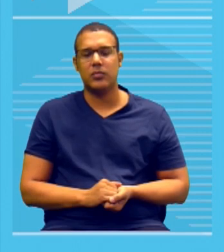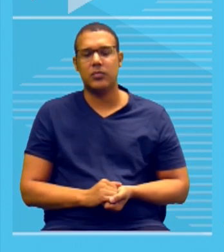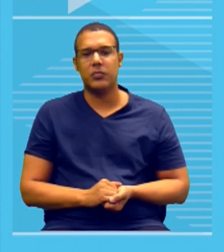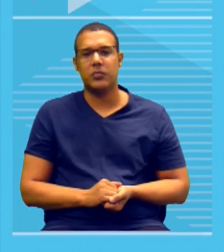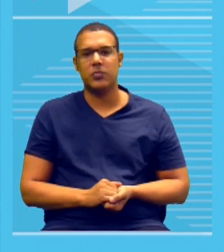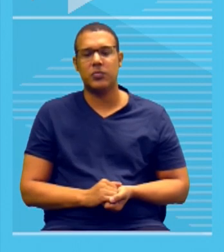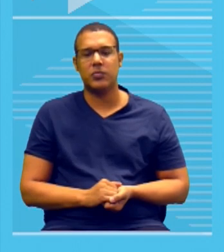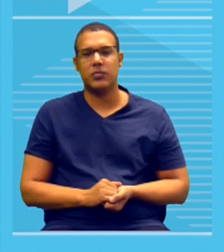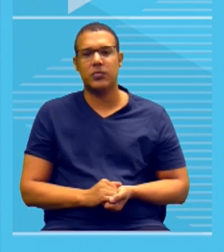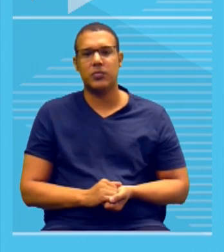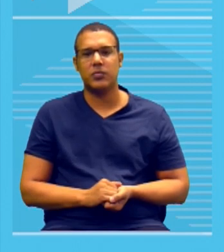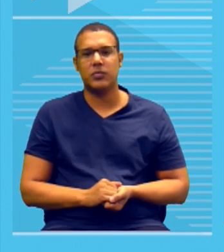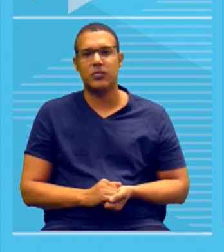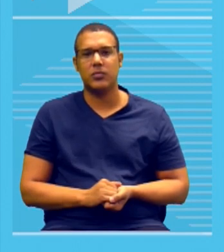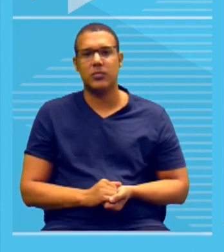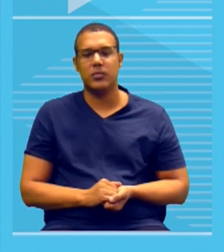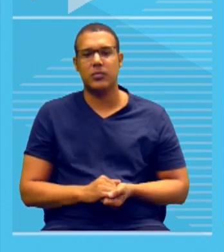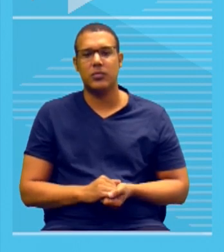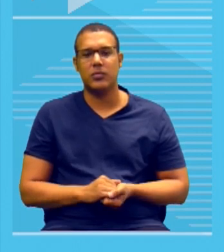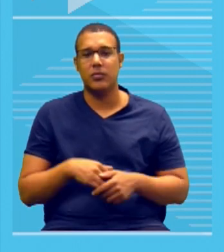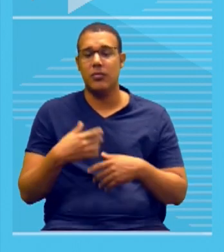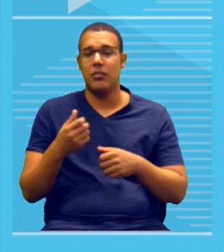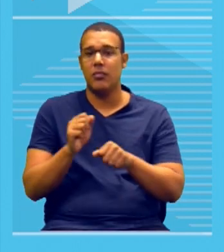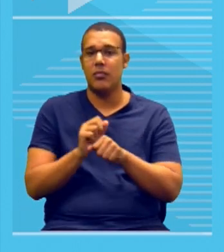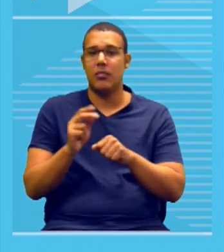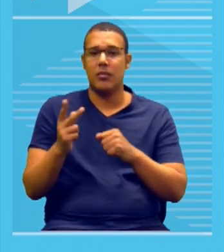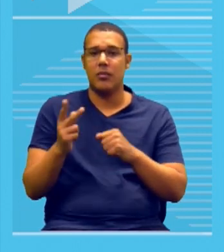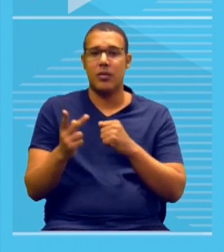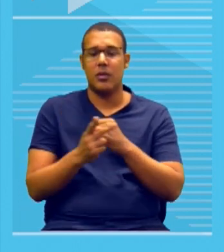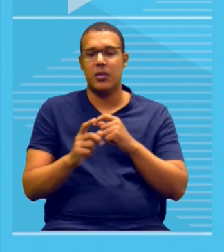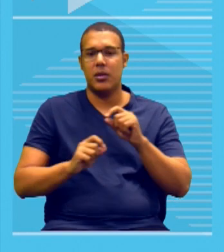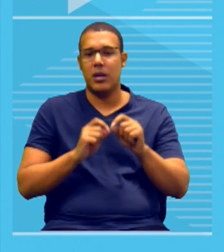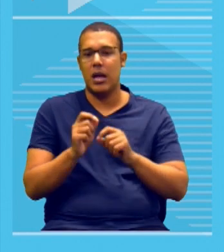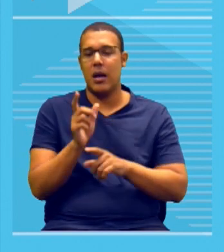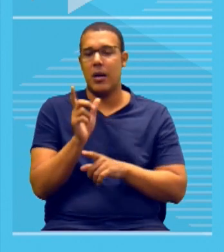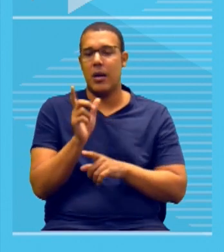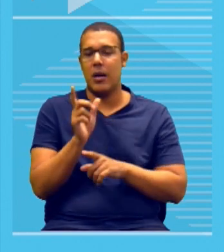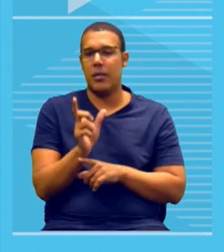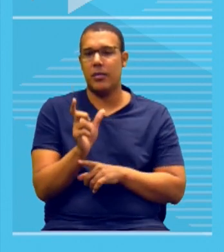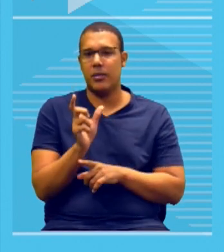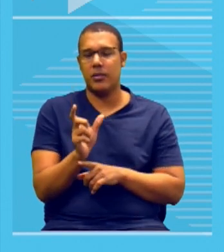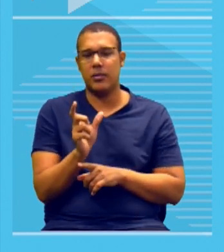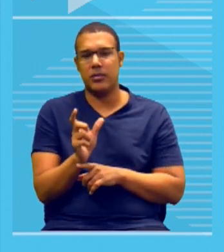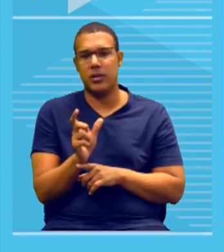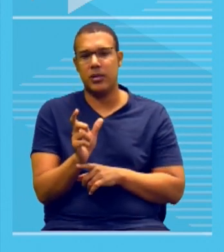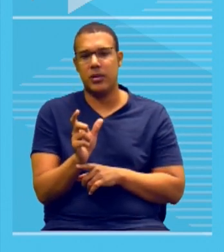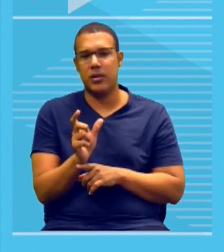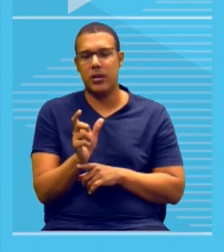advérbio muito bem advérbio é aquela classe de palavra invariável